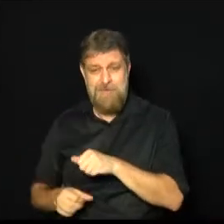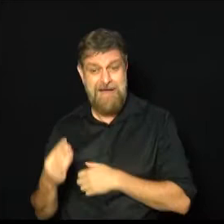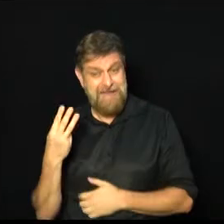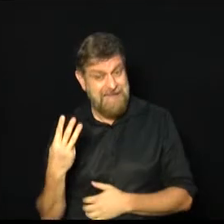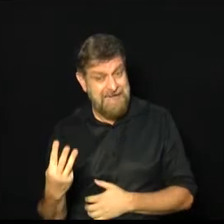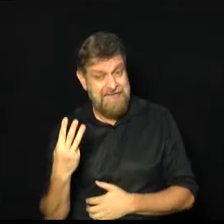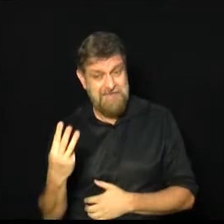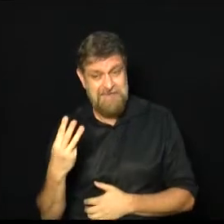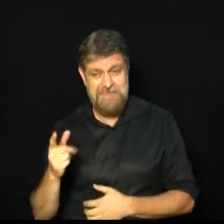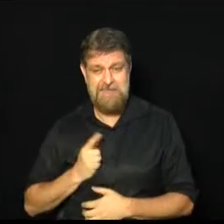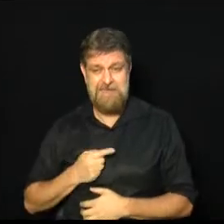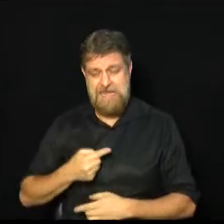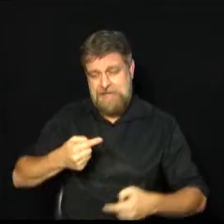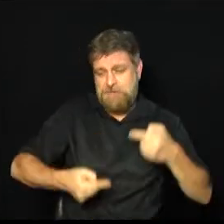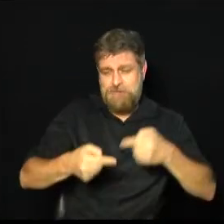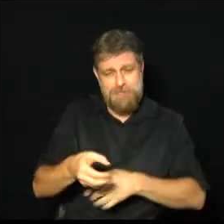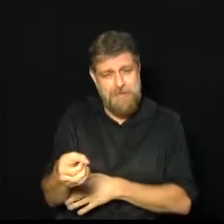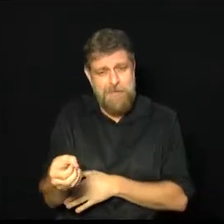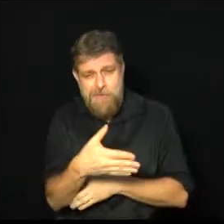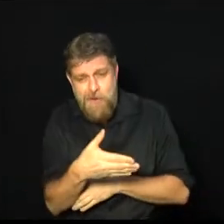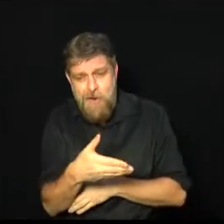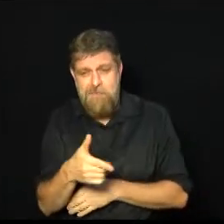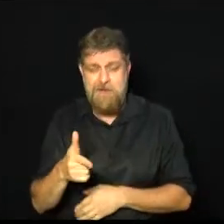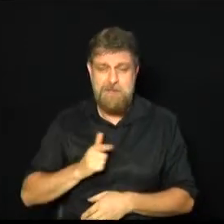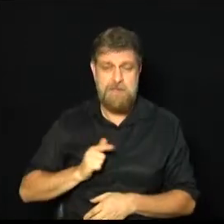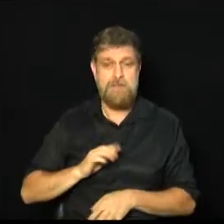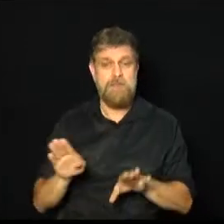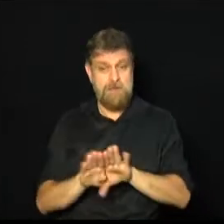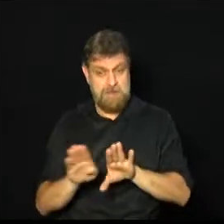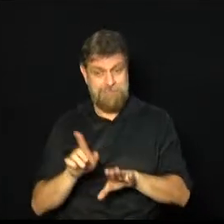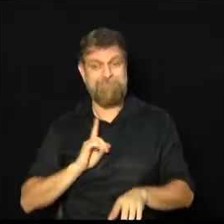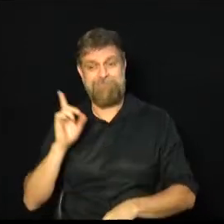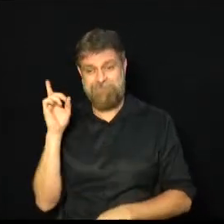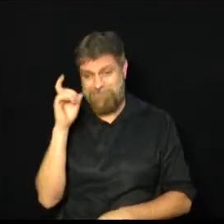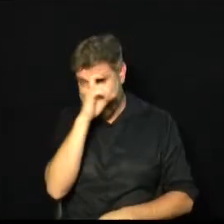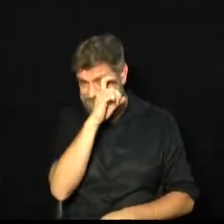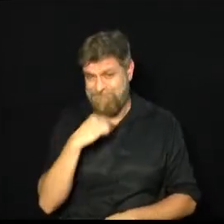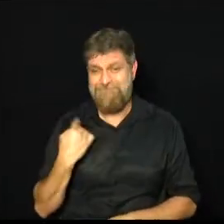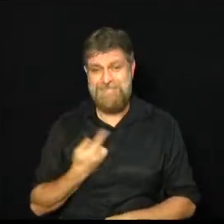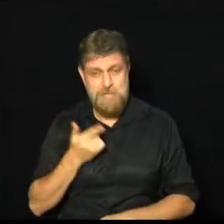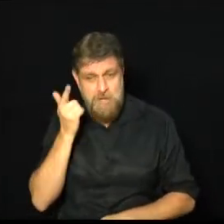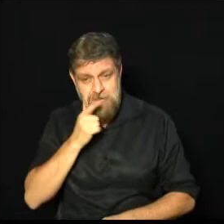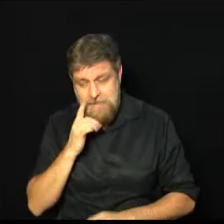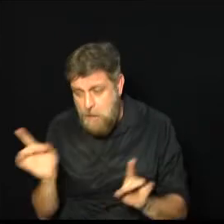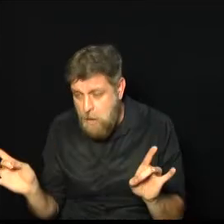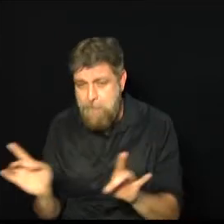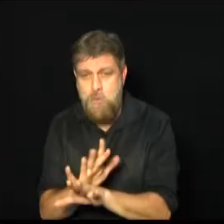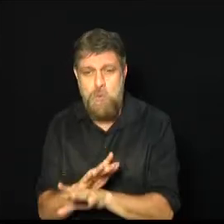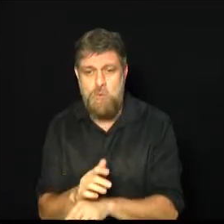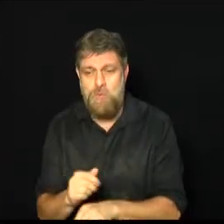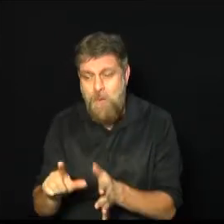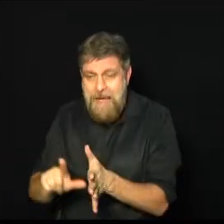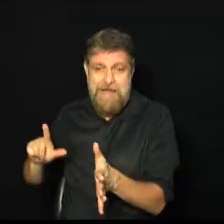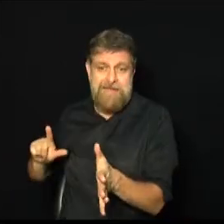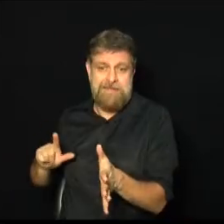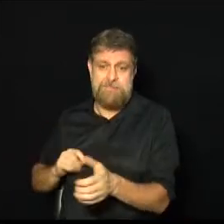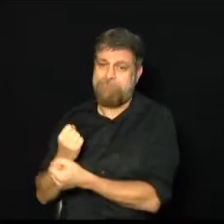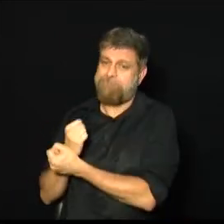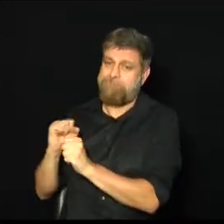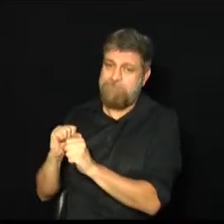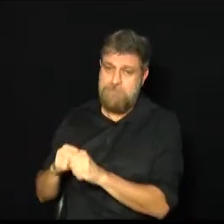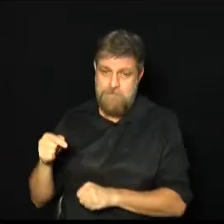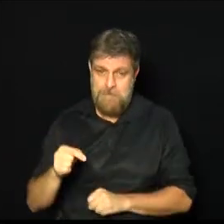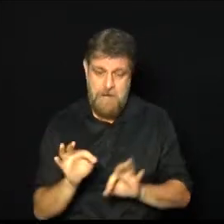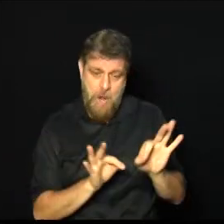são novas discussões, etc. Então, também tivemos dificuldade de concluir isso aqui antes. Mas esse